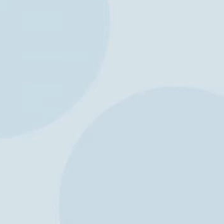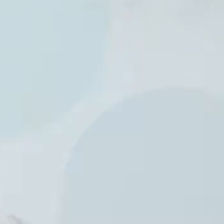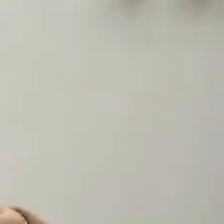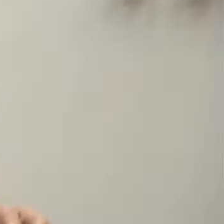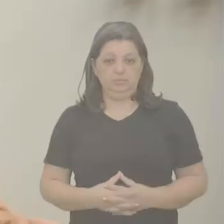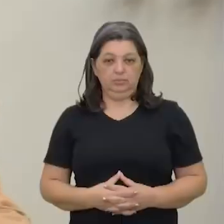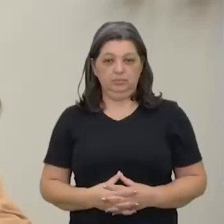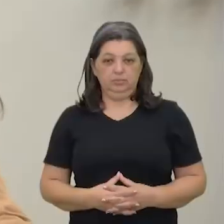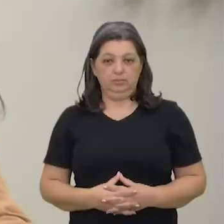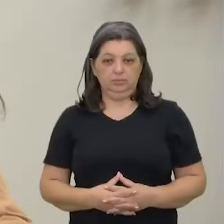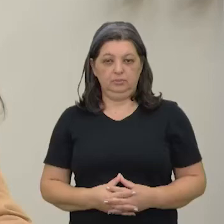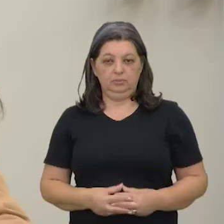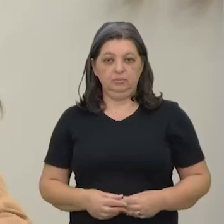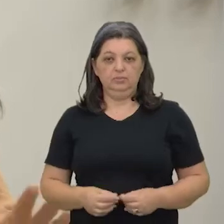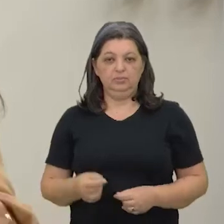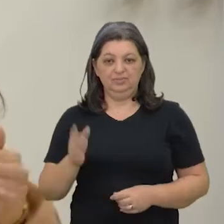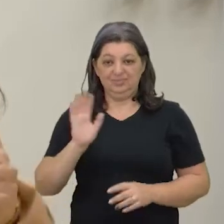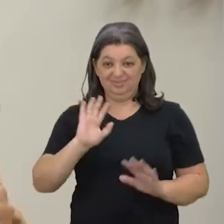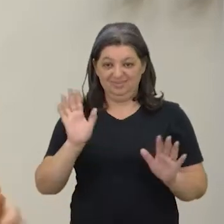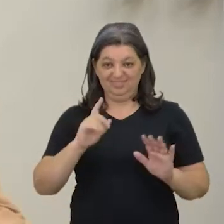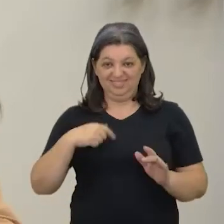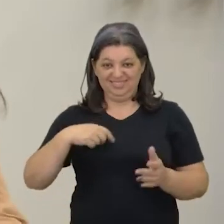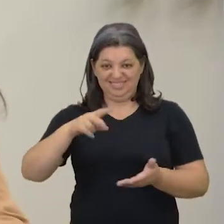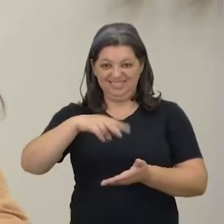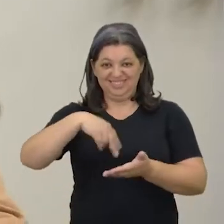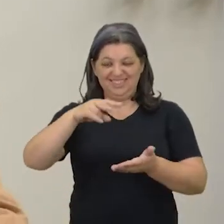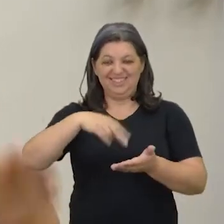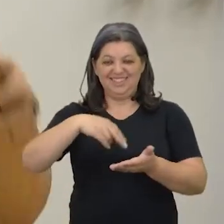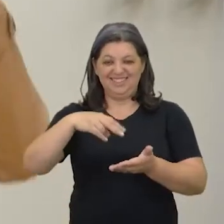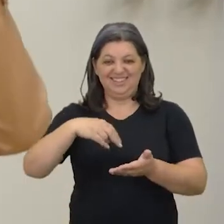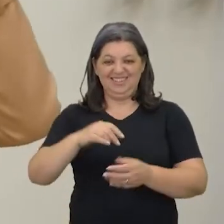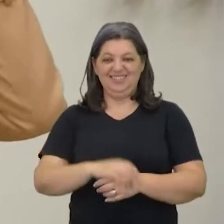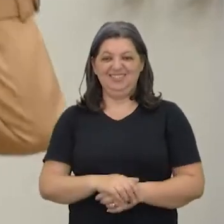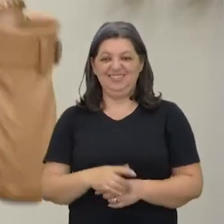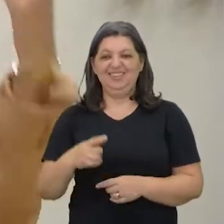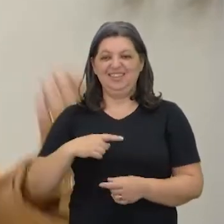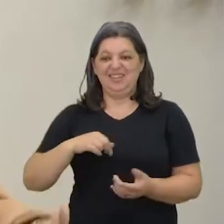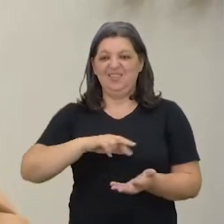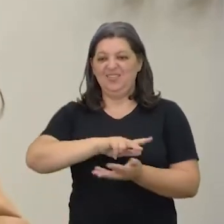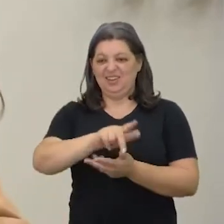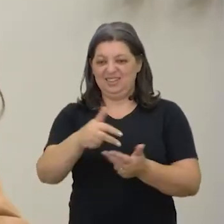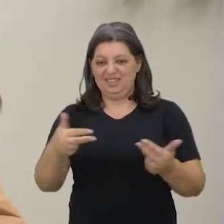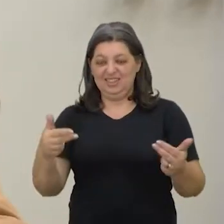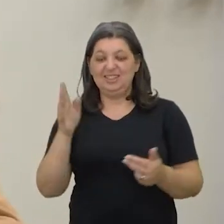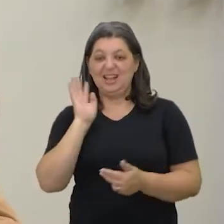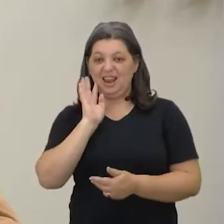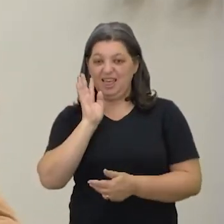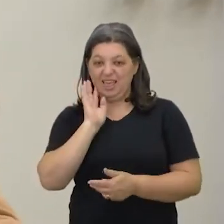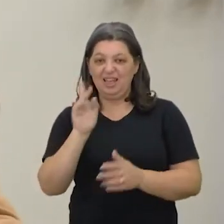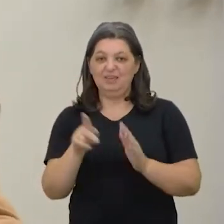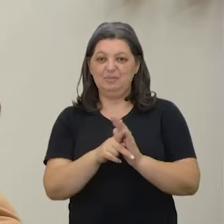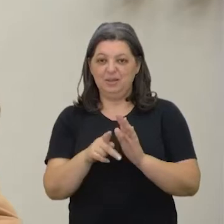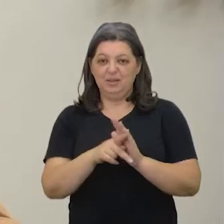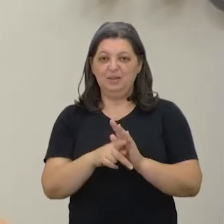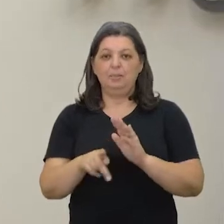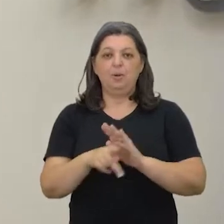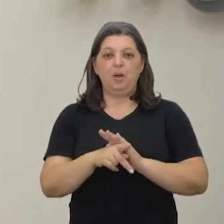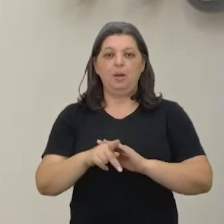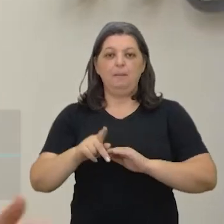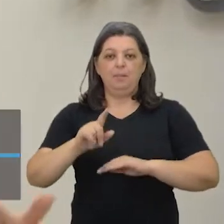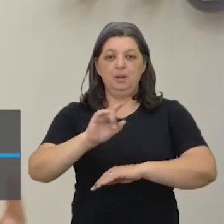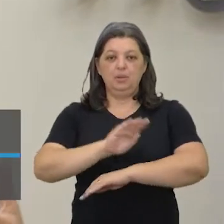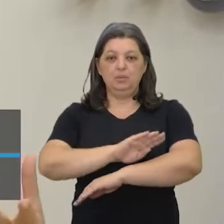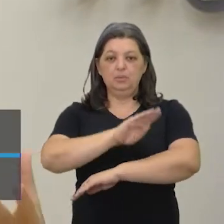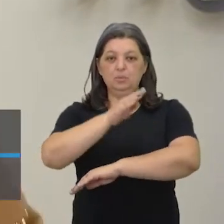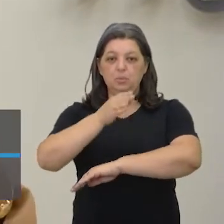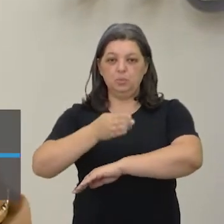A crise hídrica. Eu estou aqui lendo já. Olha, tem muita coisa bacana aqui. O pessoal falou de Brumadinho, né? Realmente, a